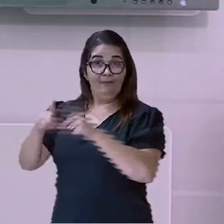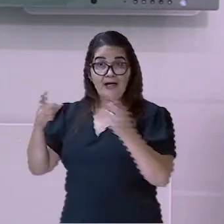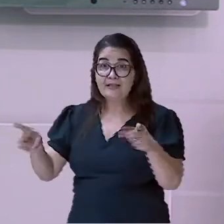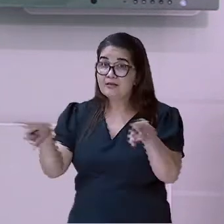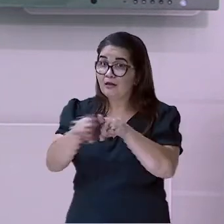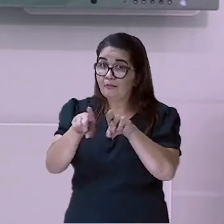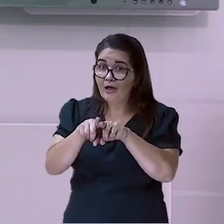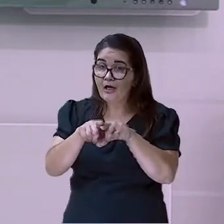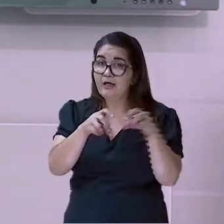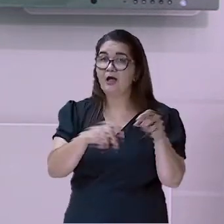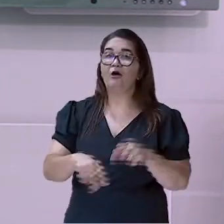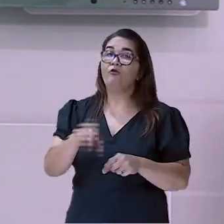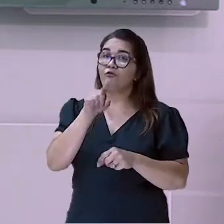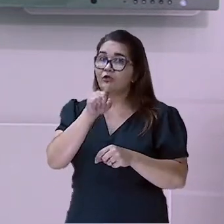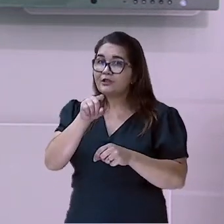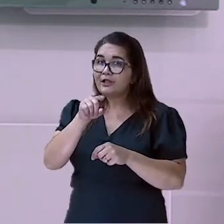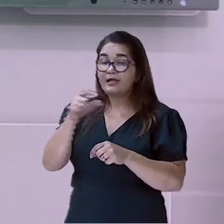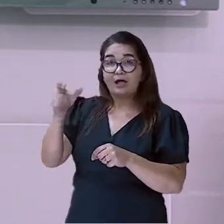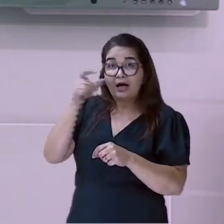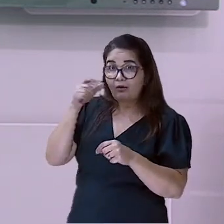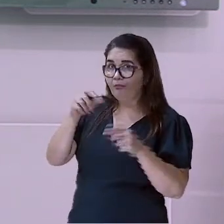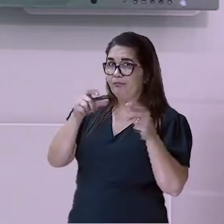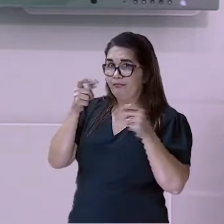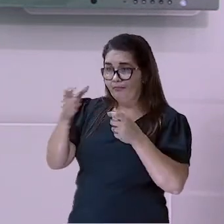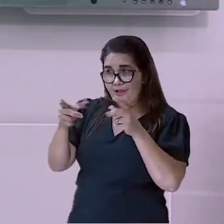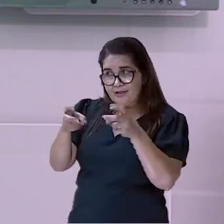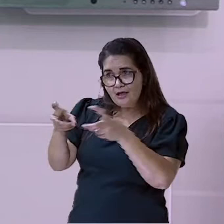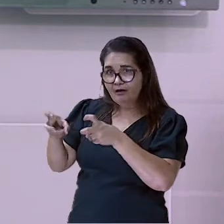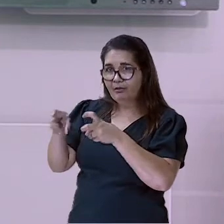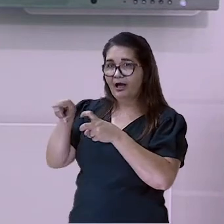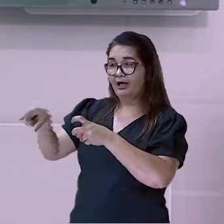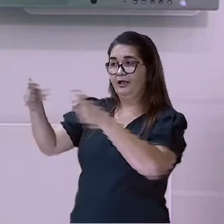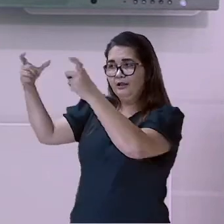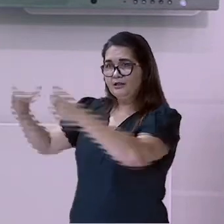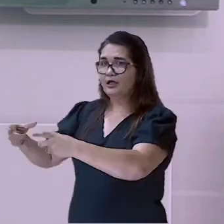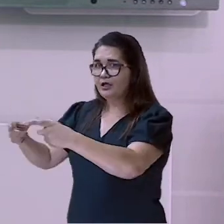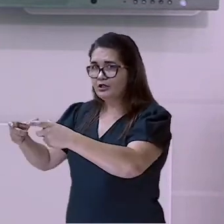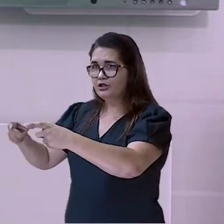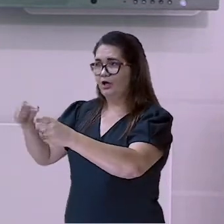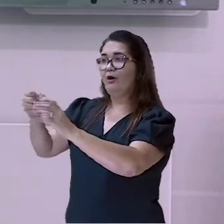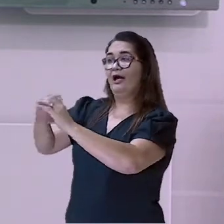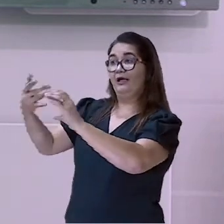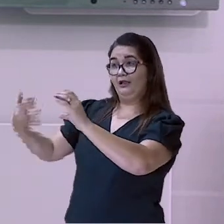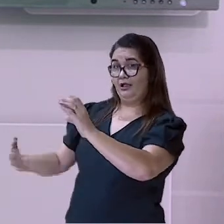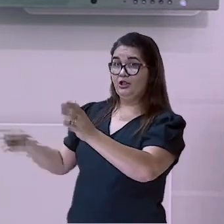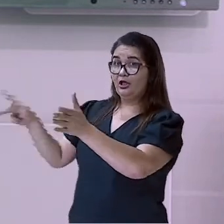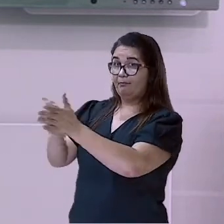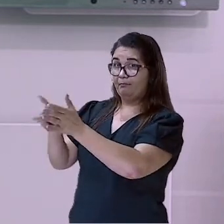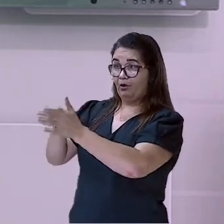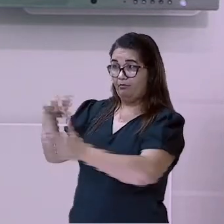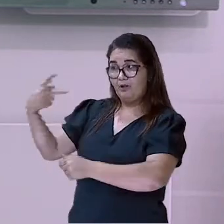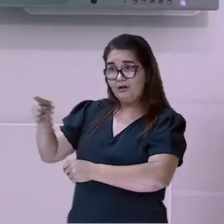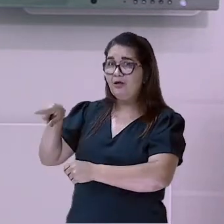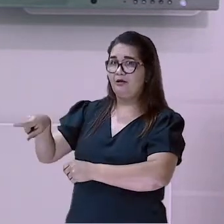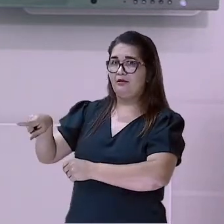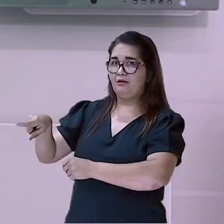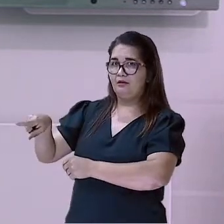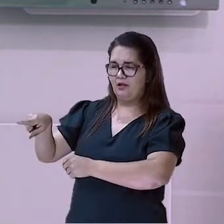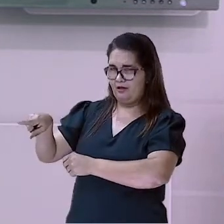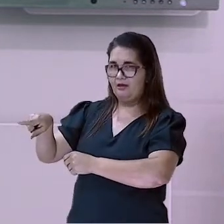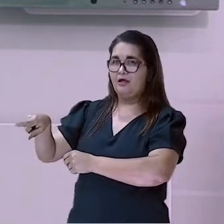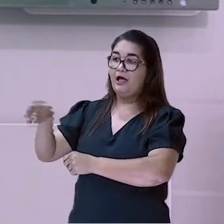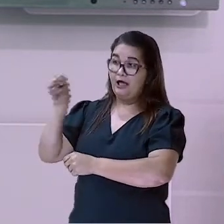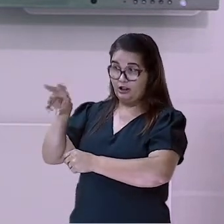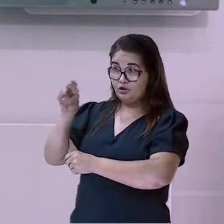isso. Ela aparece em um determinado local do Brasil, não é em todo o Brasil, tá? E